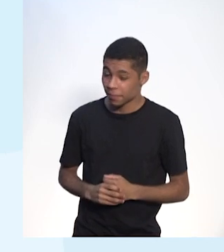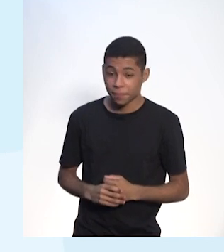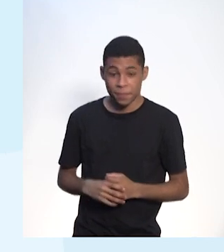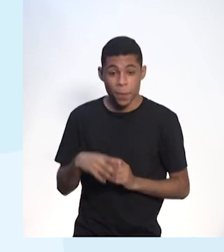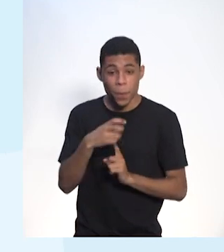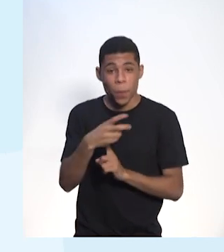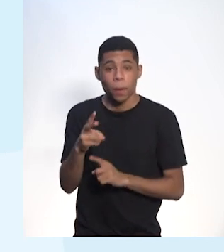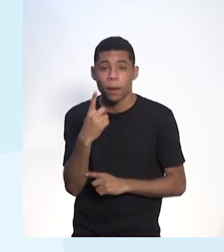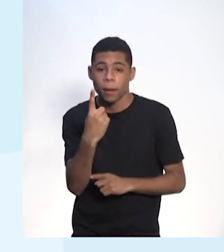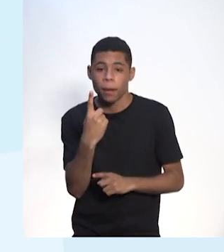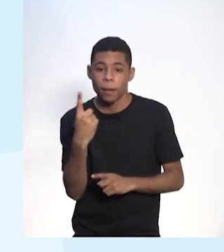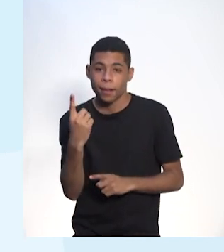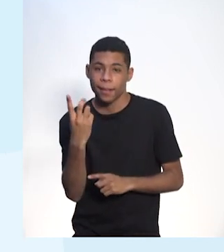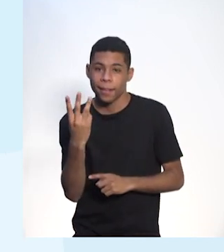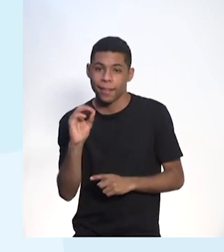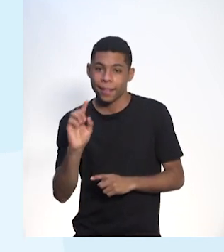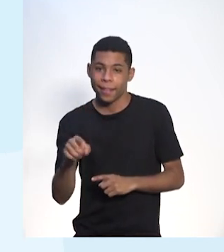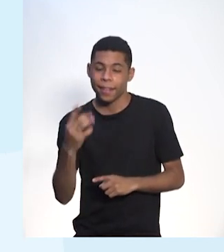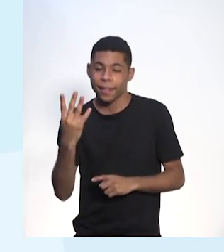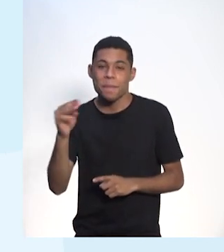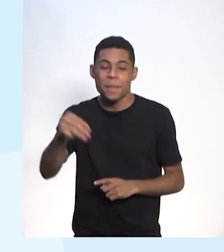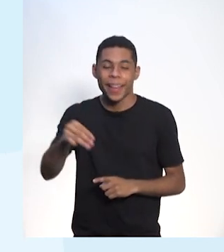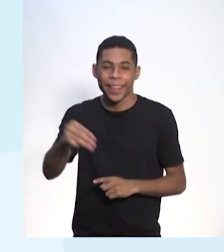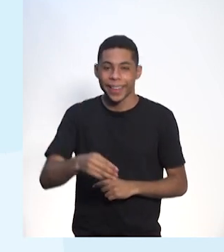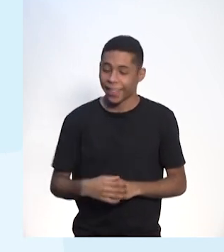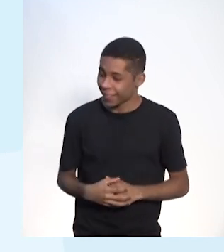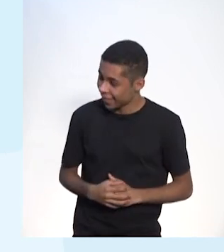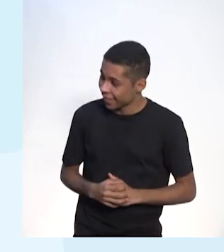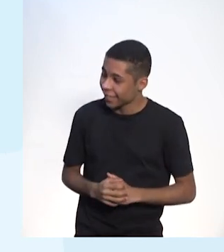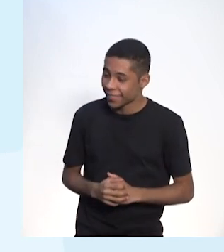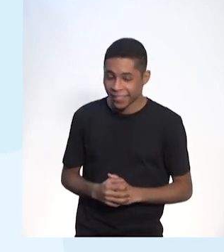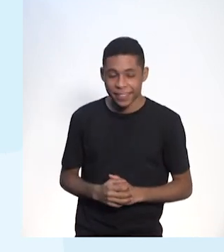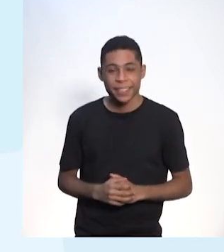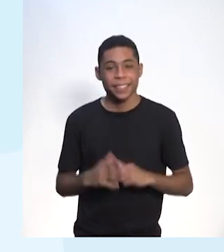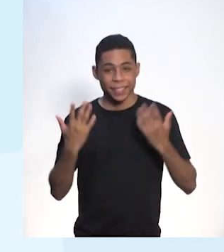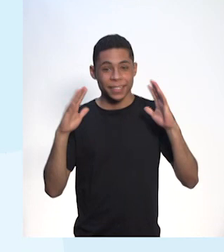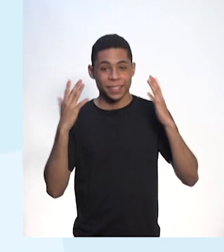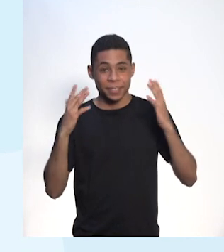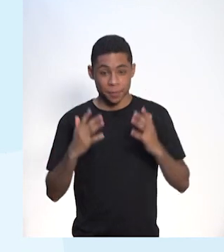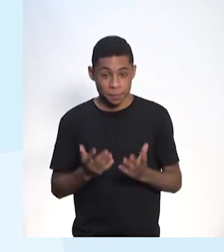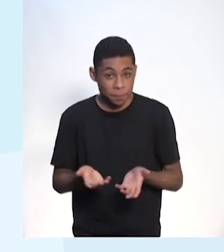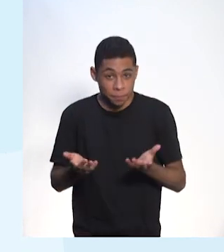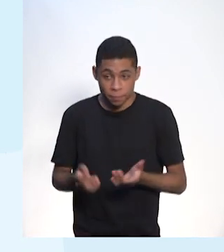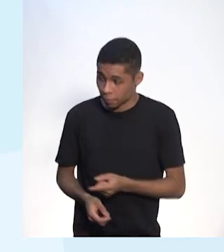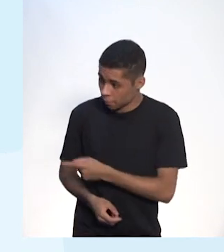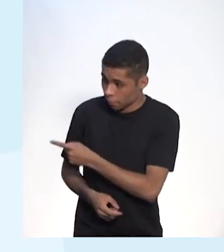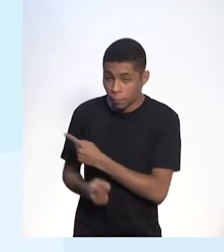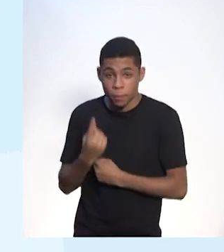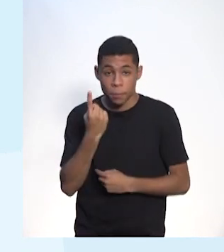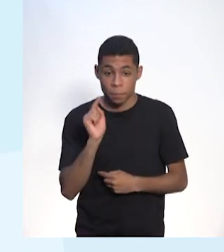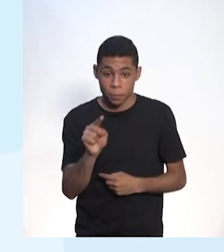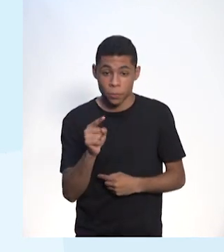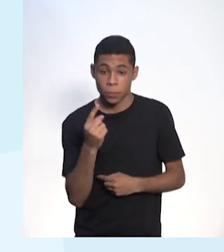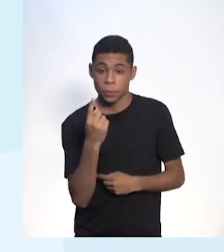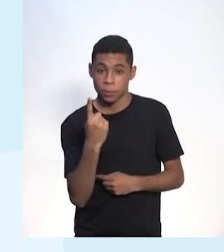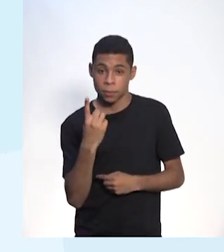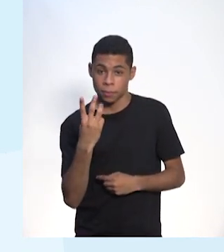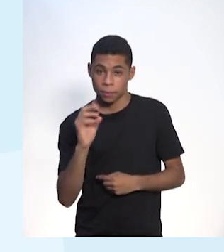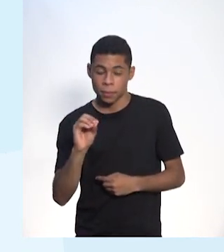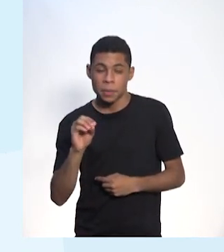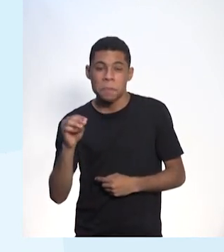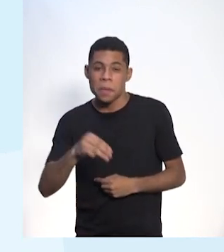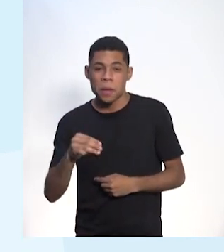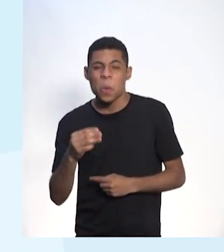376,8 é igual a 1.130 metros,4, né? Ou seja, 1.130 metros e 40 centímetros,